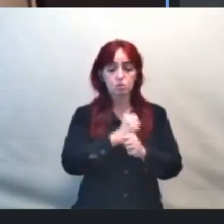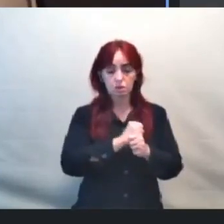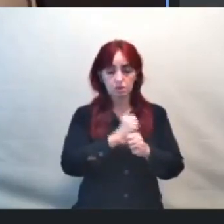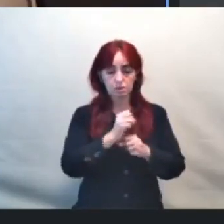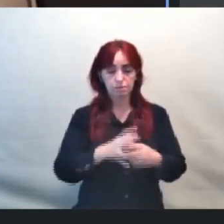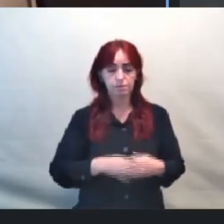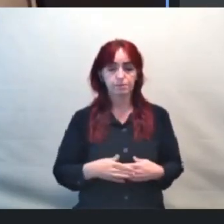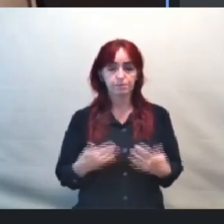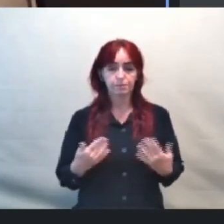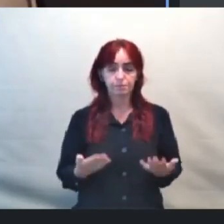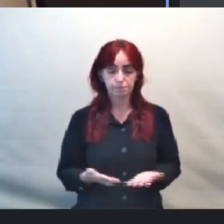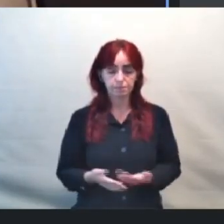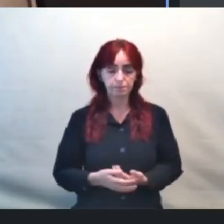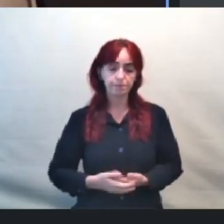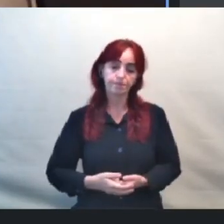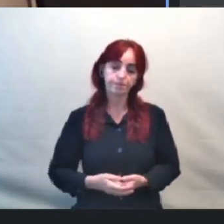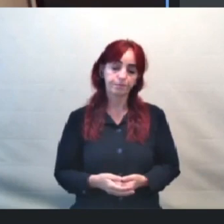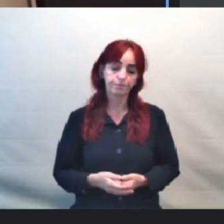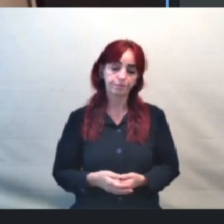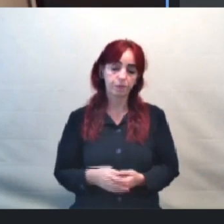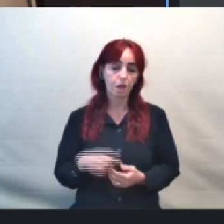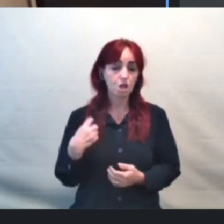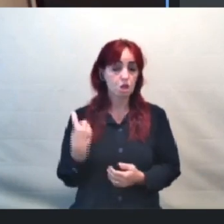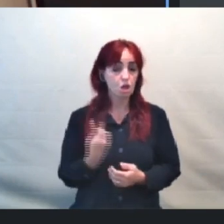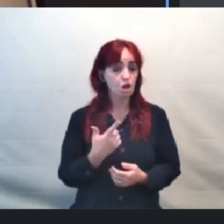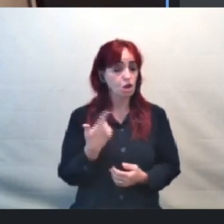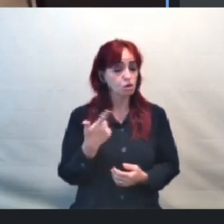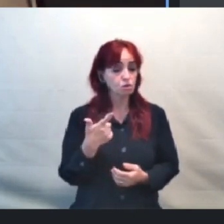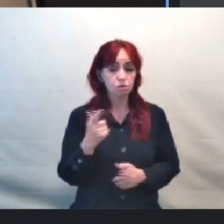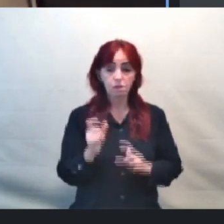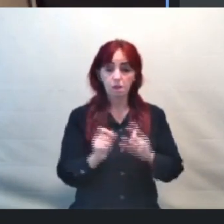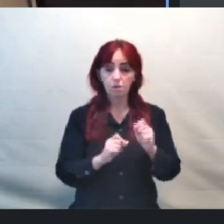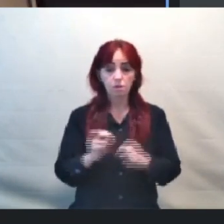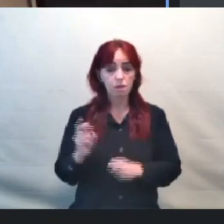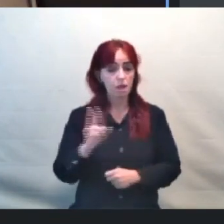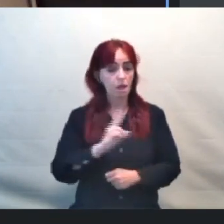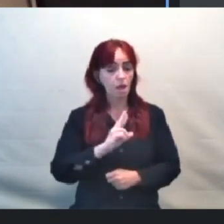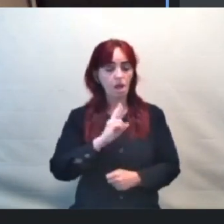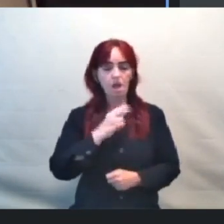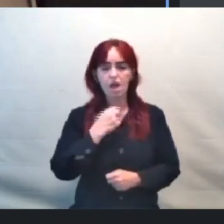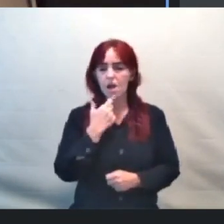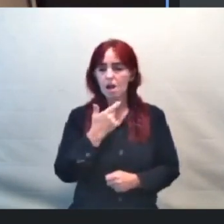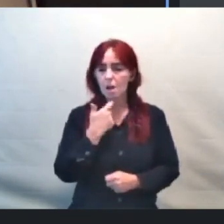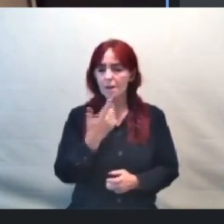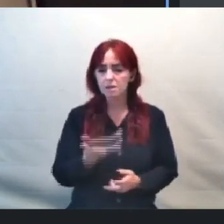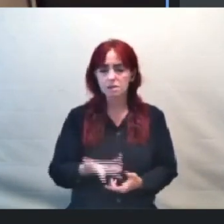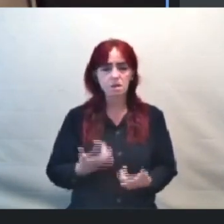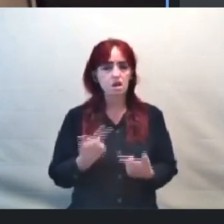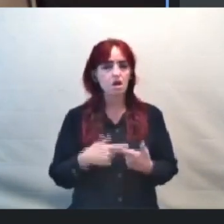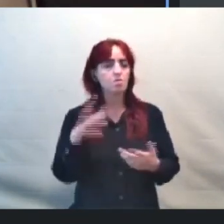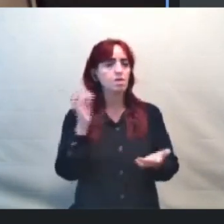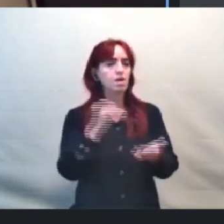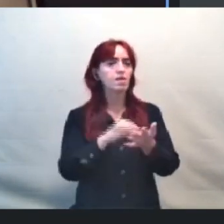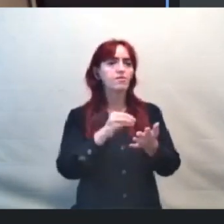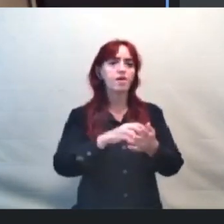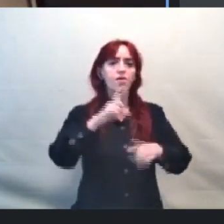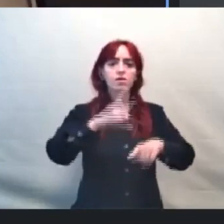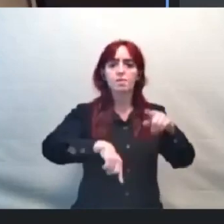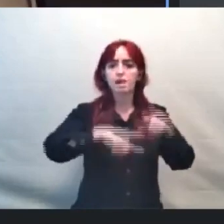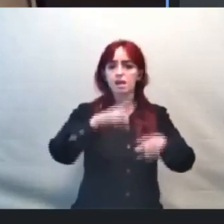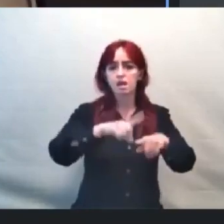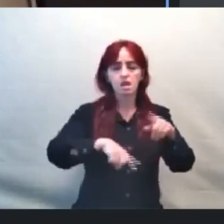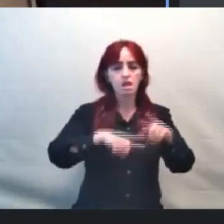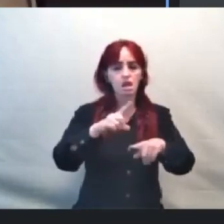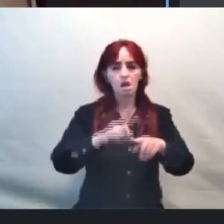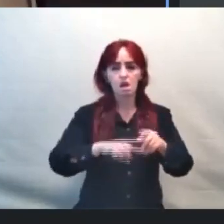Então, a gente não tem essa reclamação de falta de material didático e pedagógico destinado às